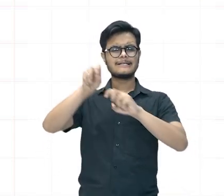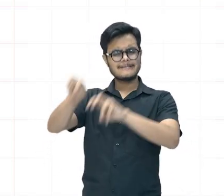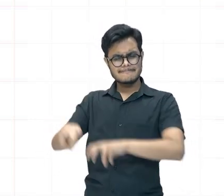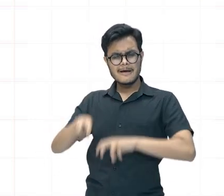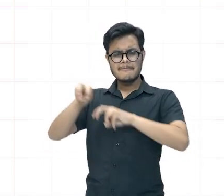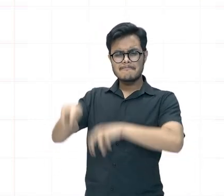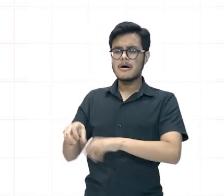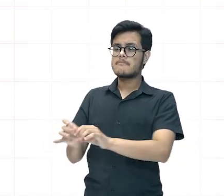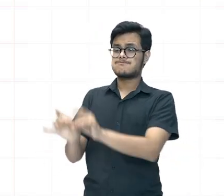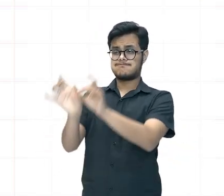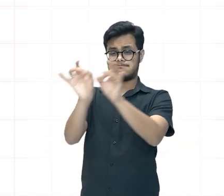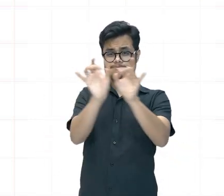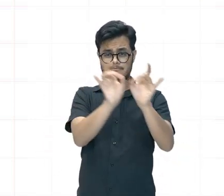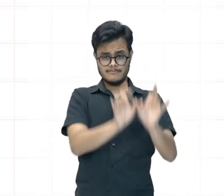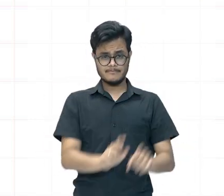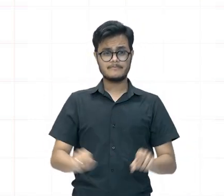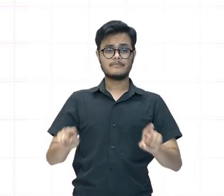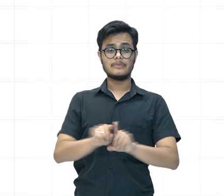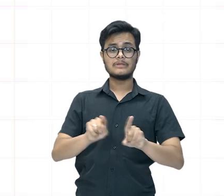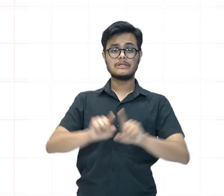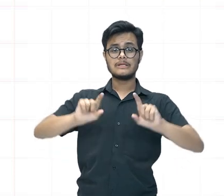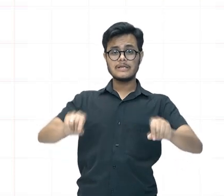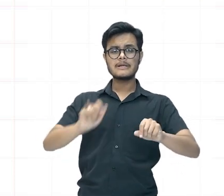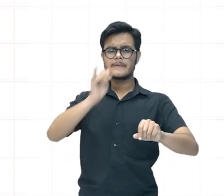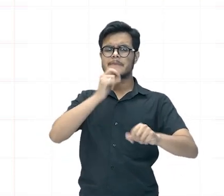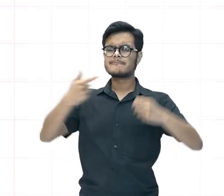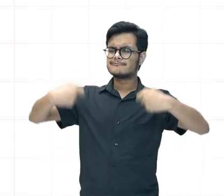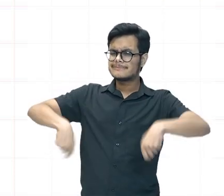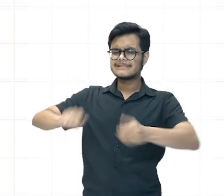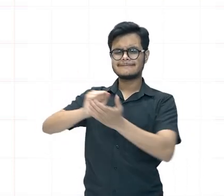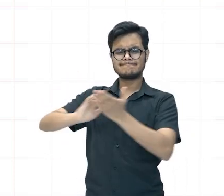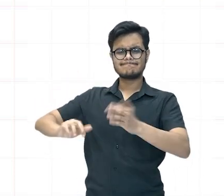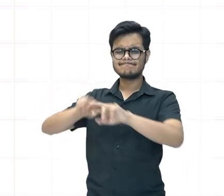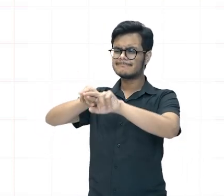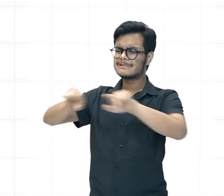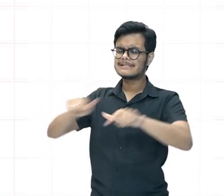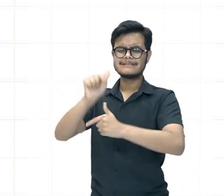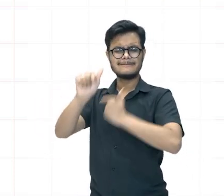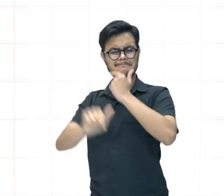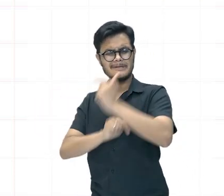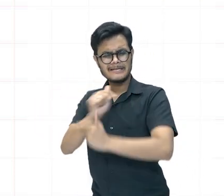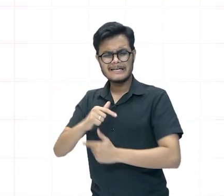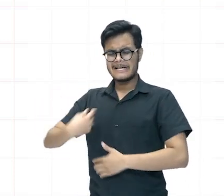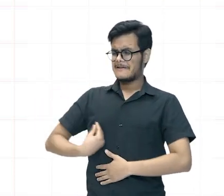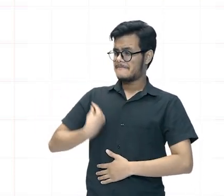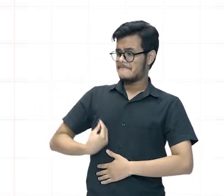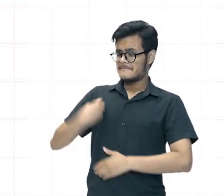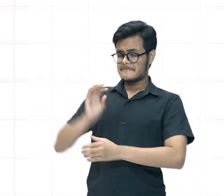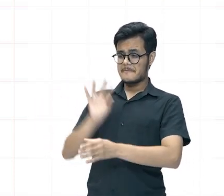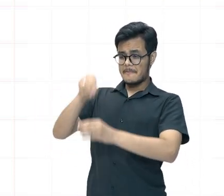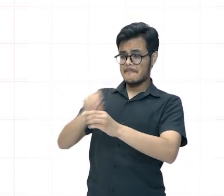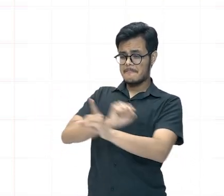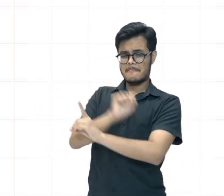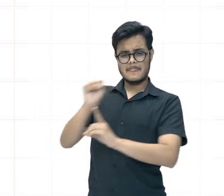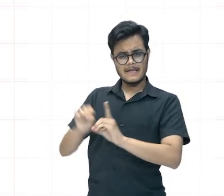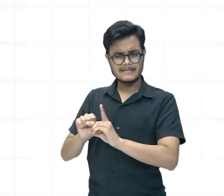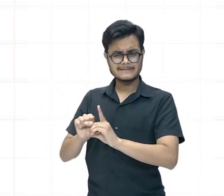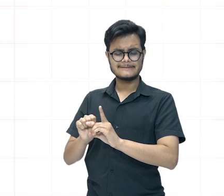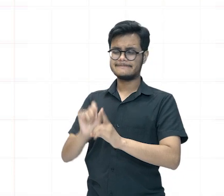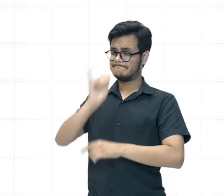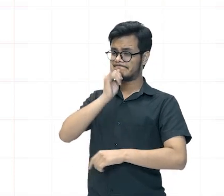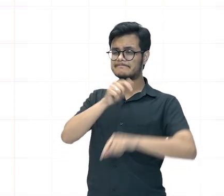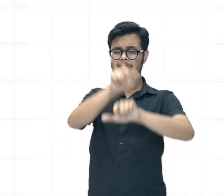de mercadorias e a realização de tarefas que abrangem toda a vida em sociedade, uma vez que